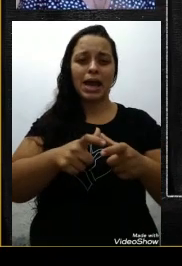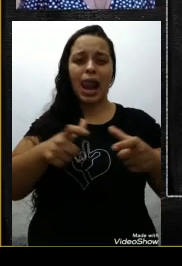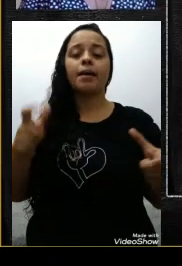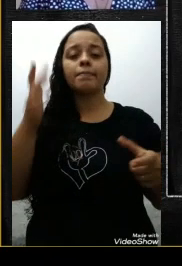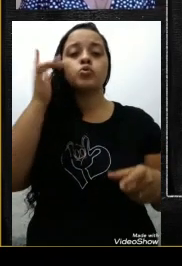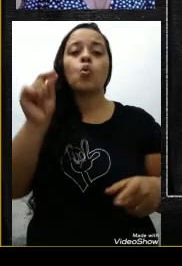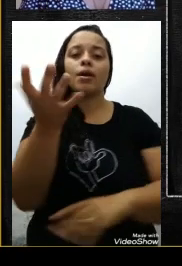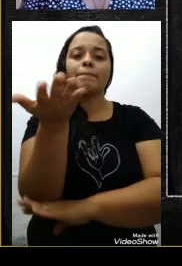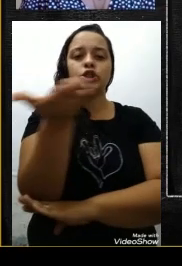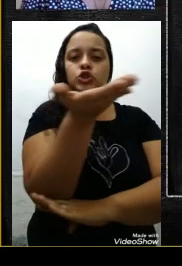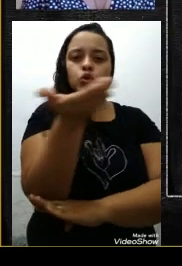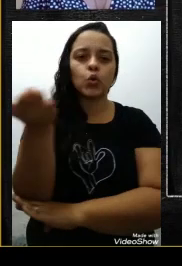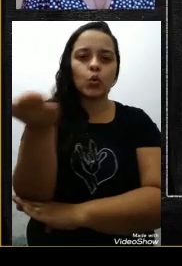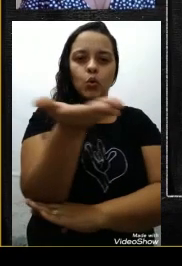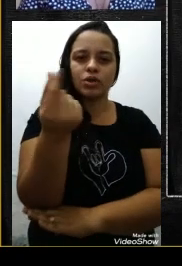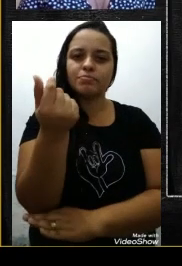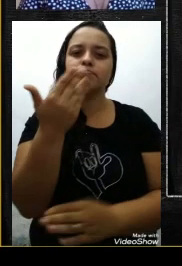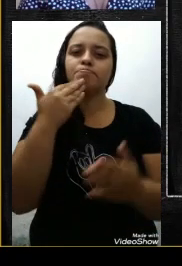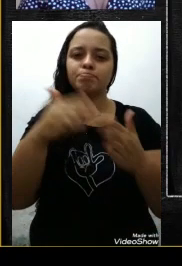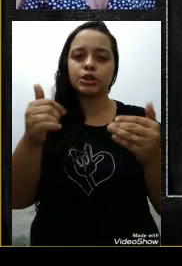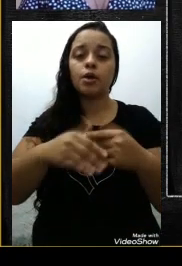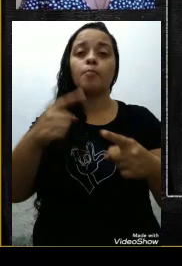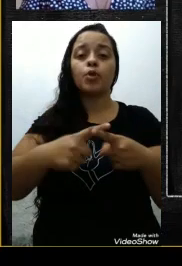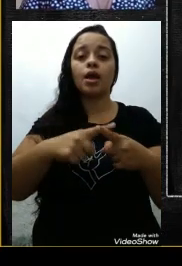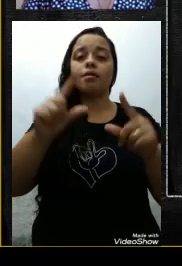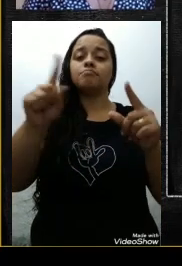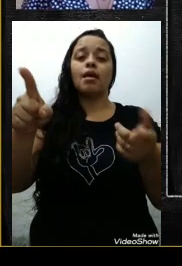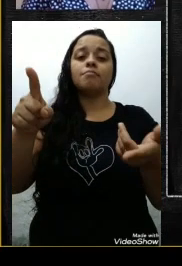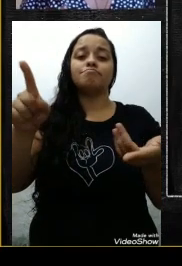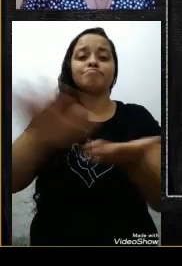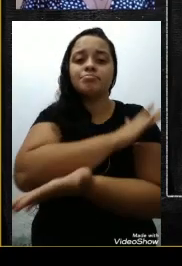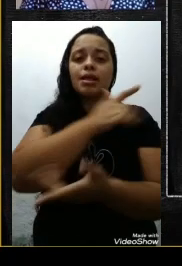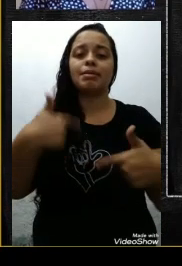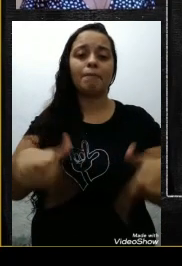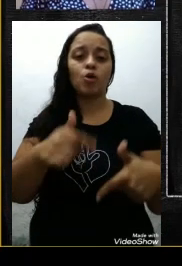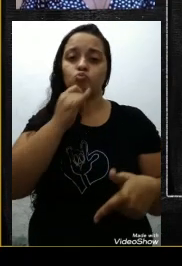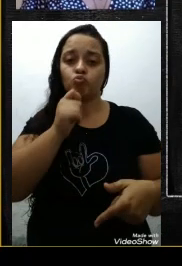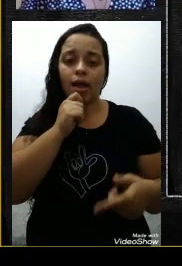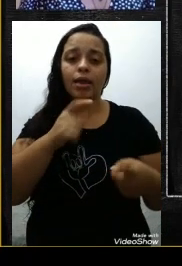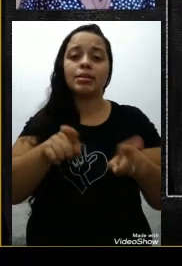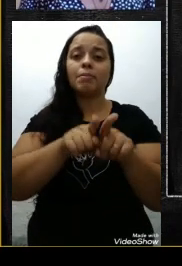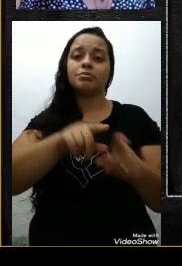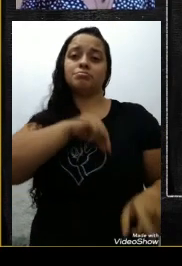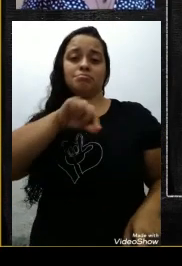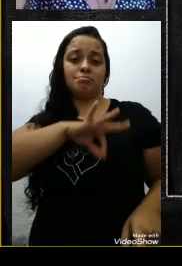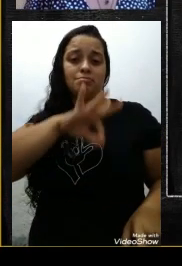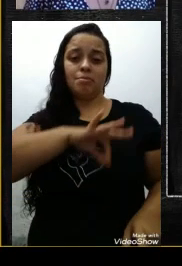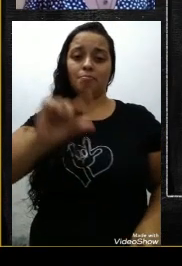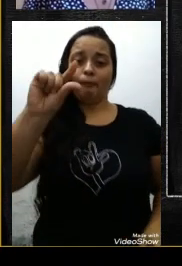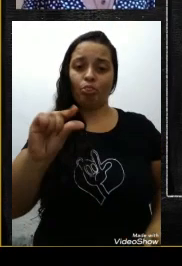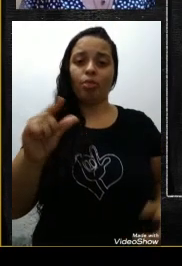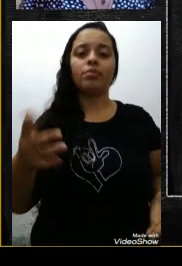devido à falta de emprego na cidade e, principalmente, devido ao baixo salário. Então, muitas